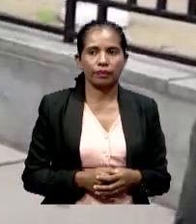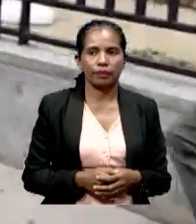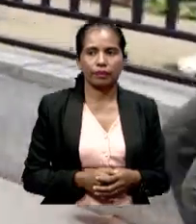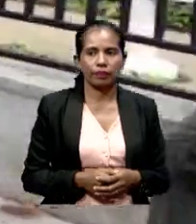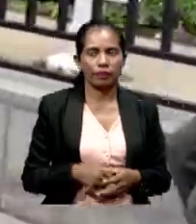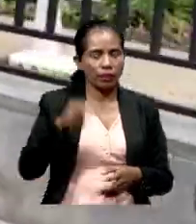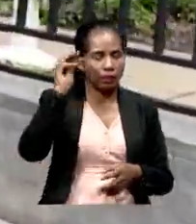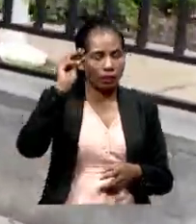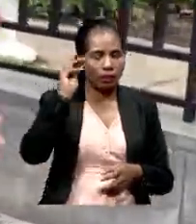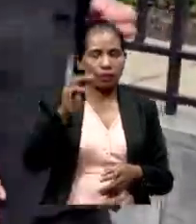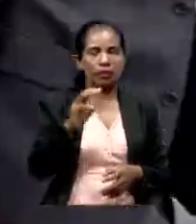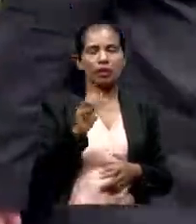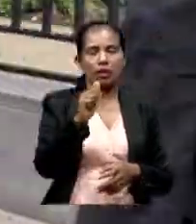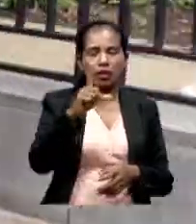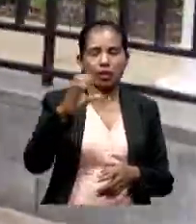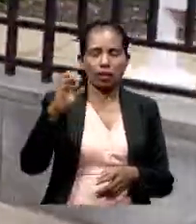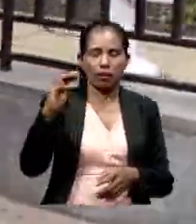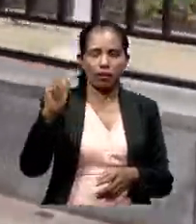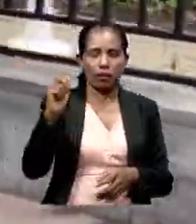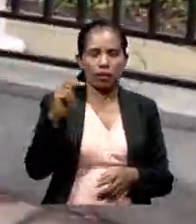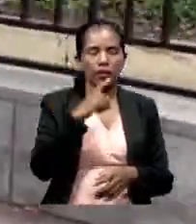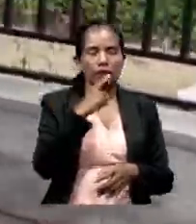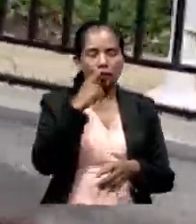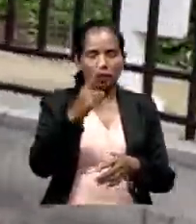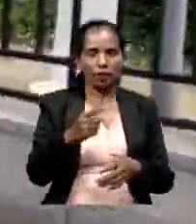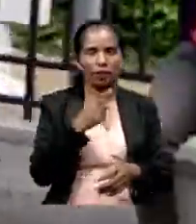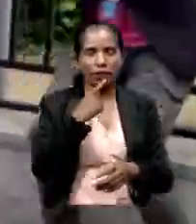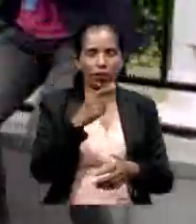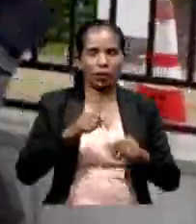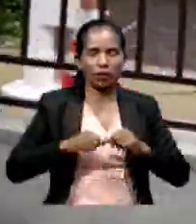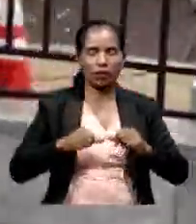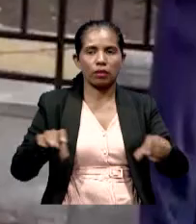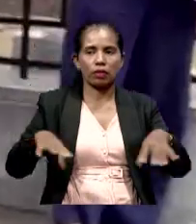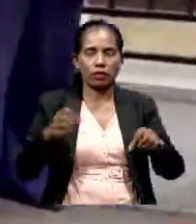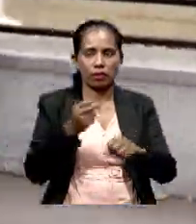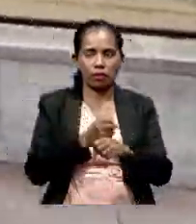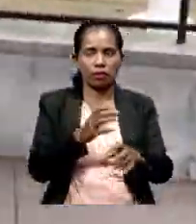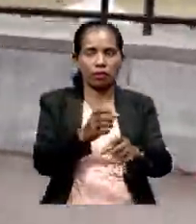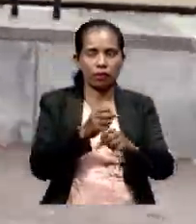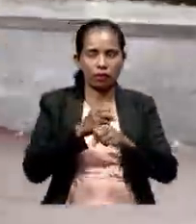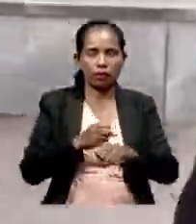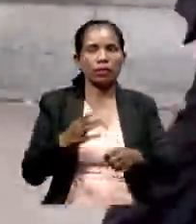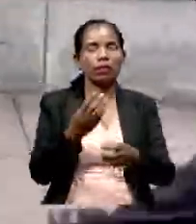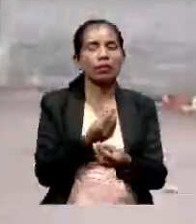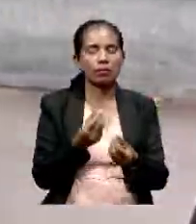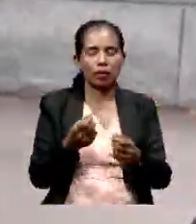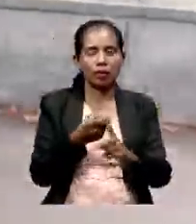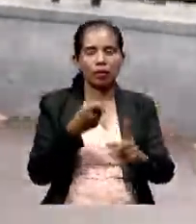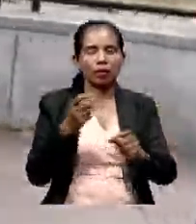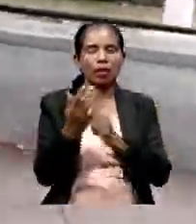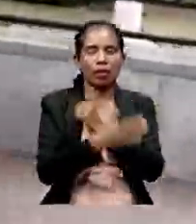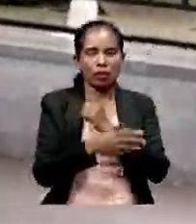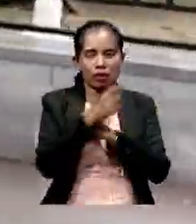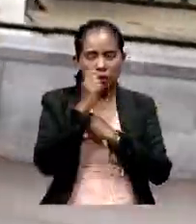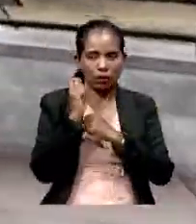Ministra de Relações Exteriores Alemanha, Annalena Baerbock, elogia a contínuo esforço fortemente com a Ucrânia, no salienta e a tempo